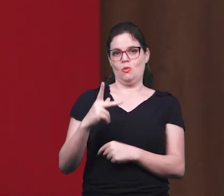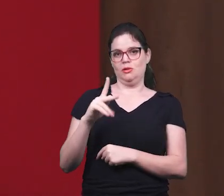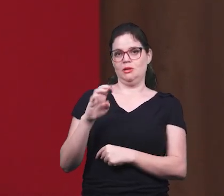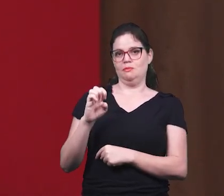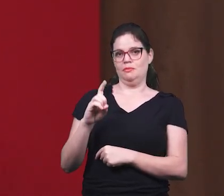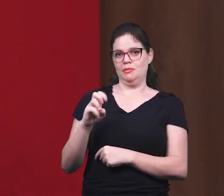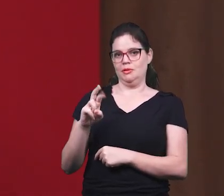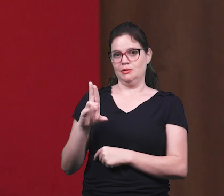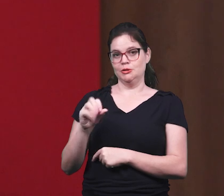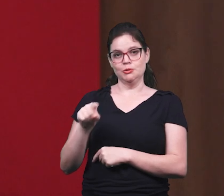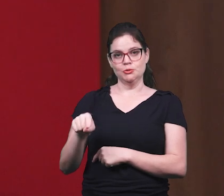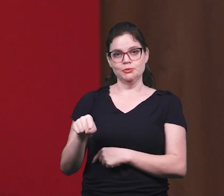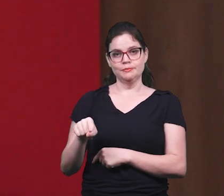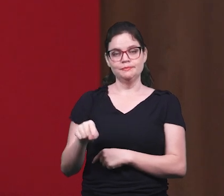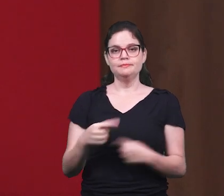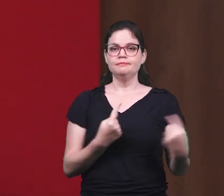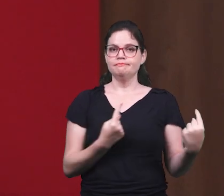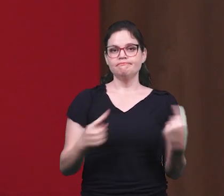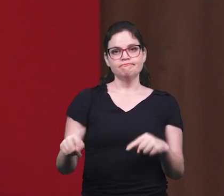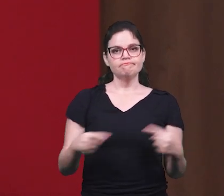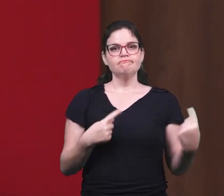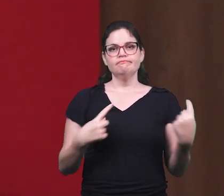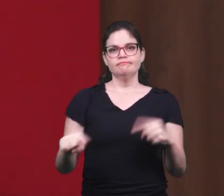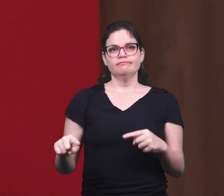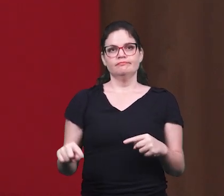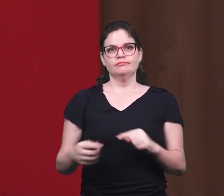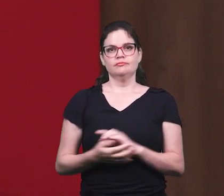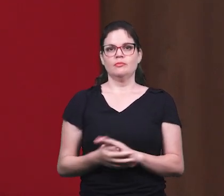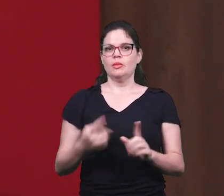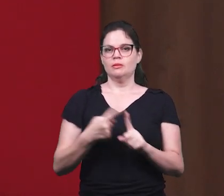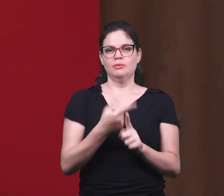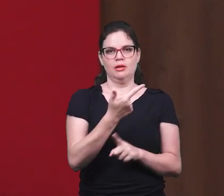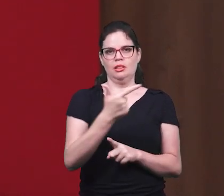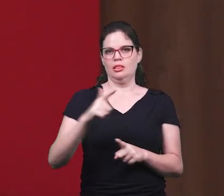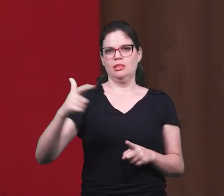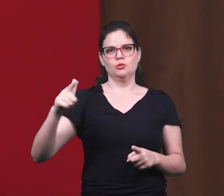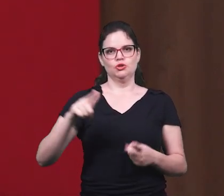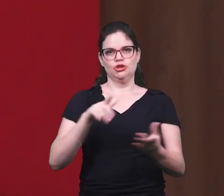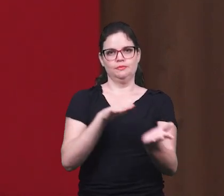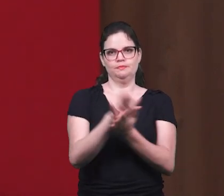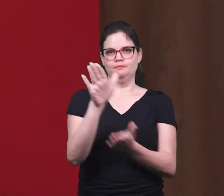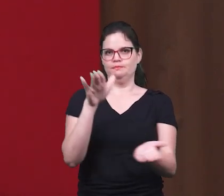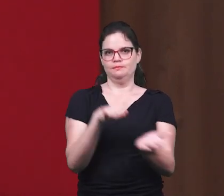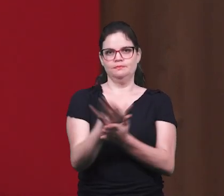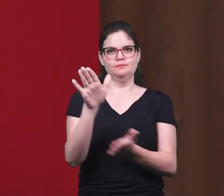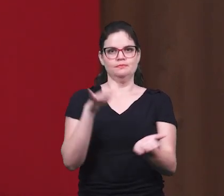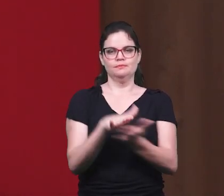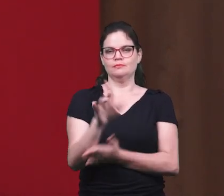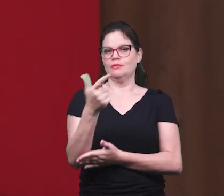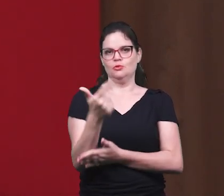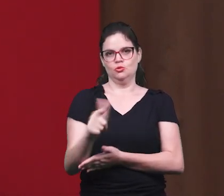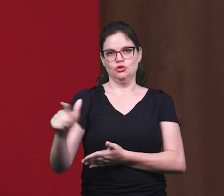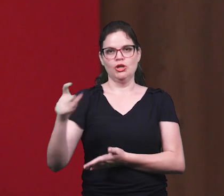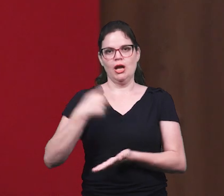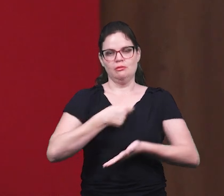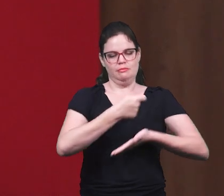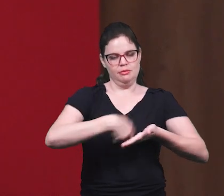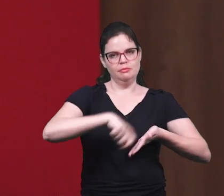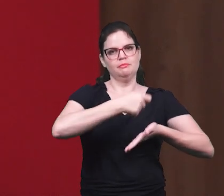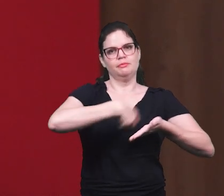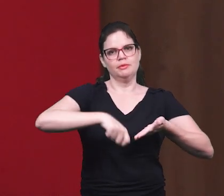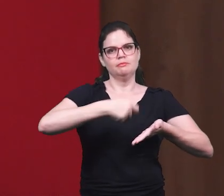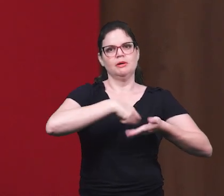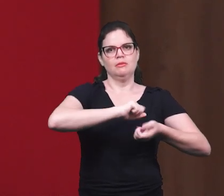oposição a esses escritos deles. Na época não tinha imprensa ainda, então eles faziam por escrito. E